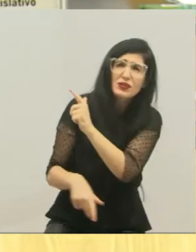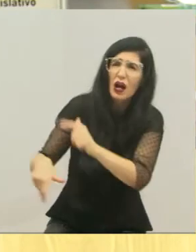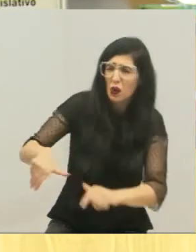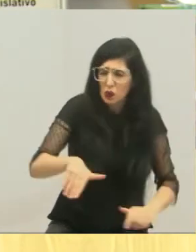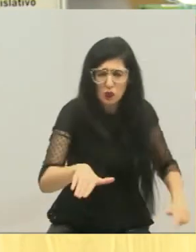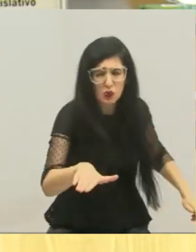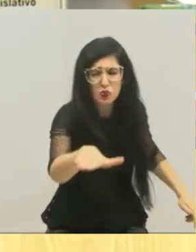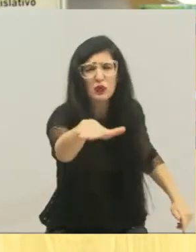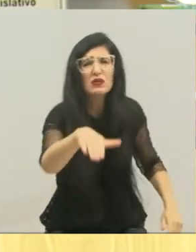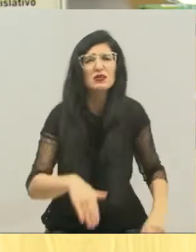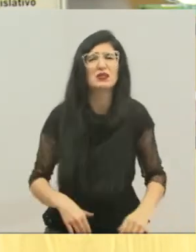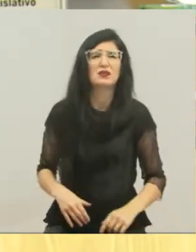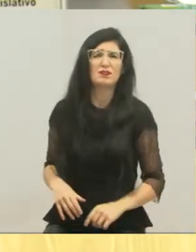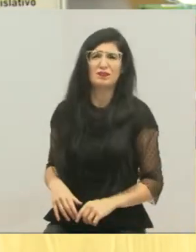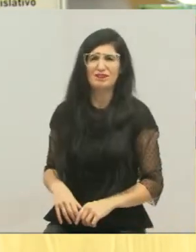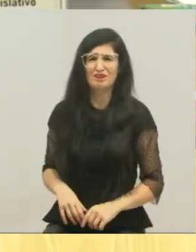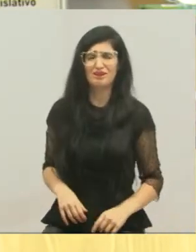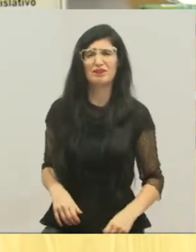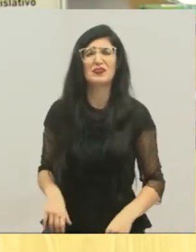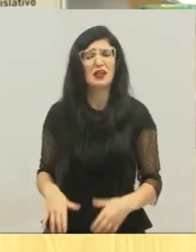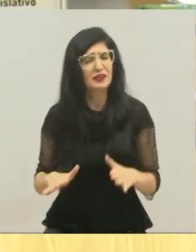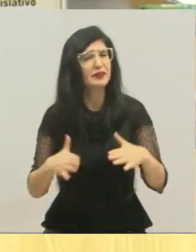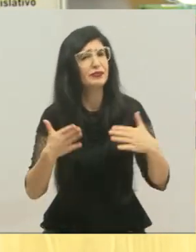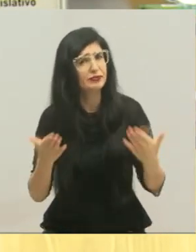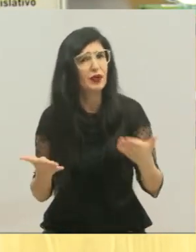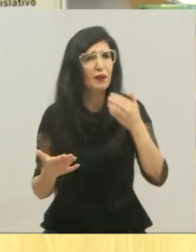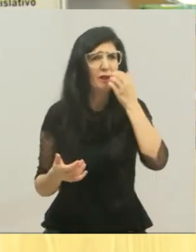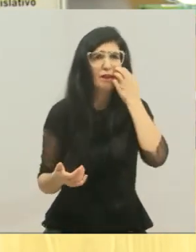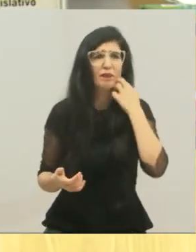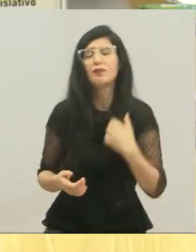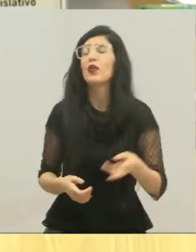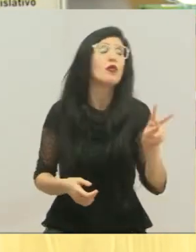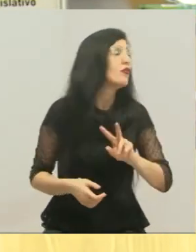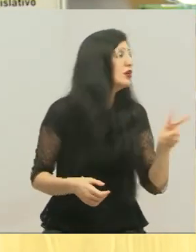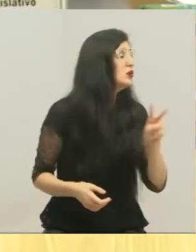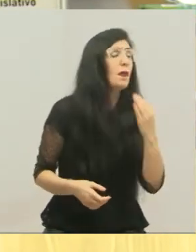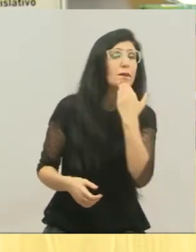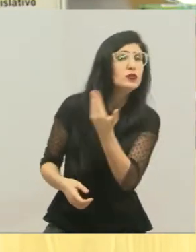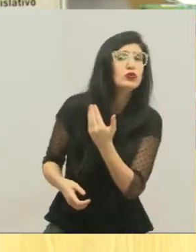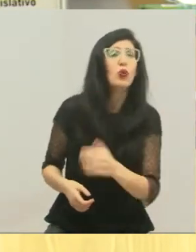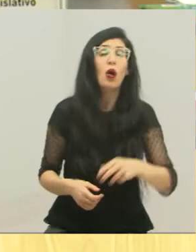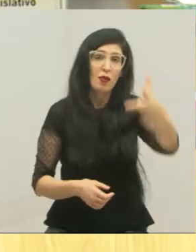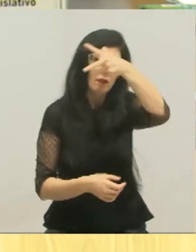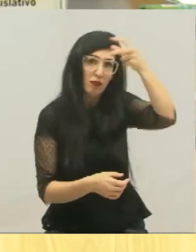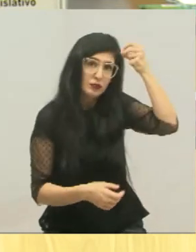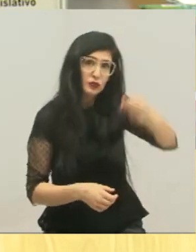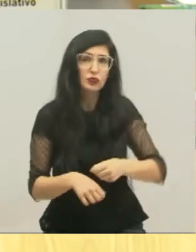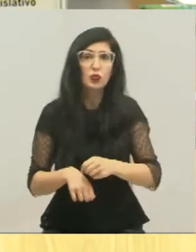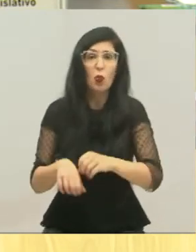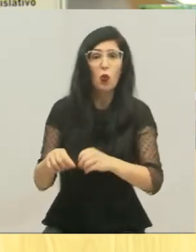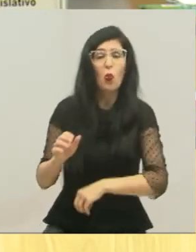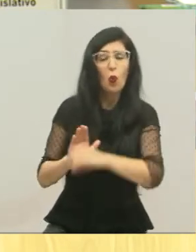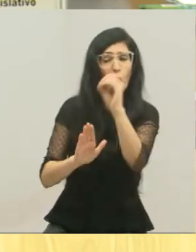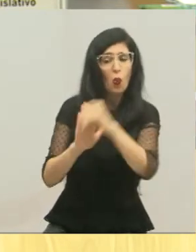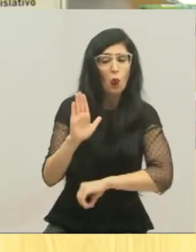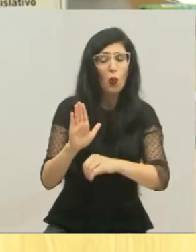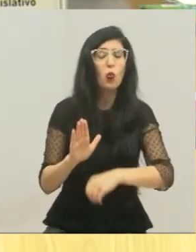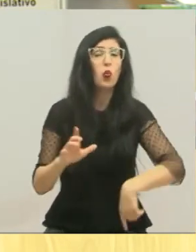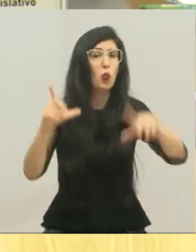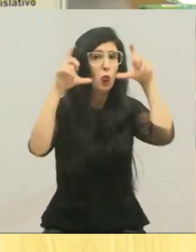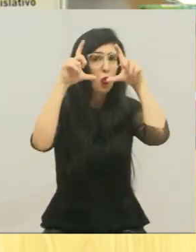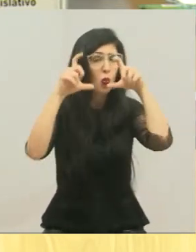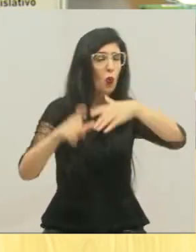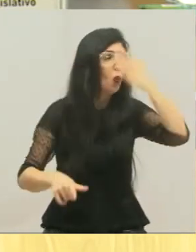das residências. Considerando os alertas feitos por esse vereador à Prefeitura, através de ofícios e fotos apresentadas na TV